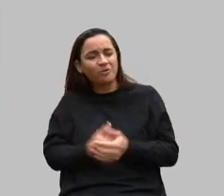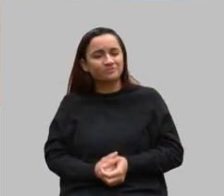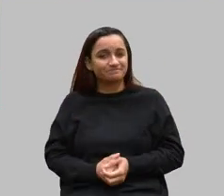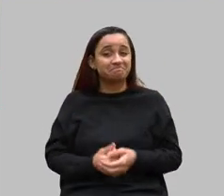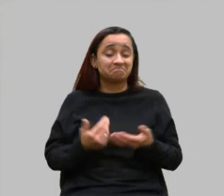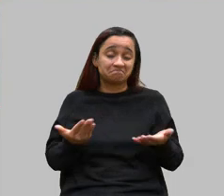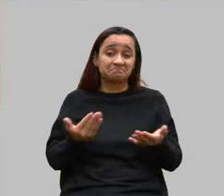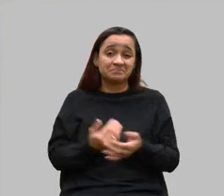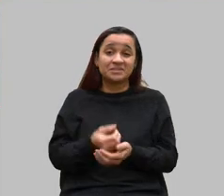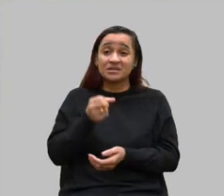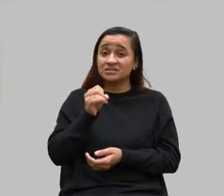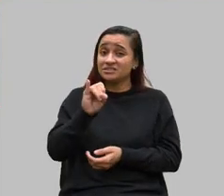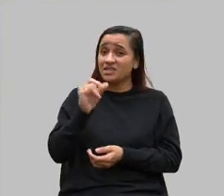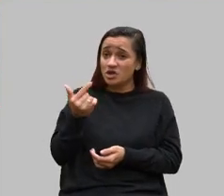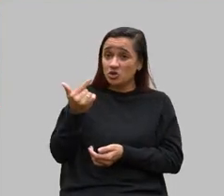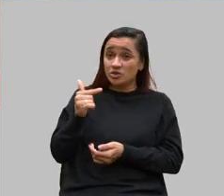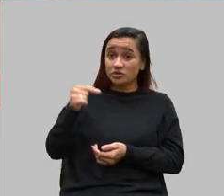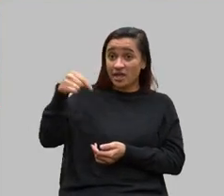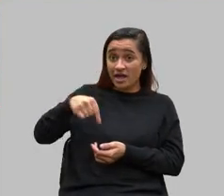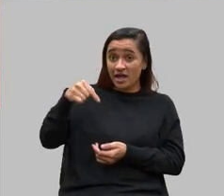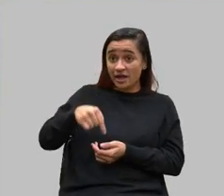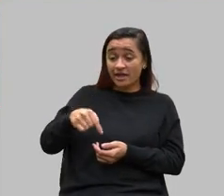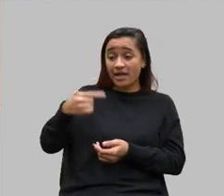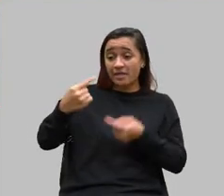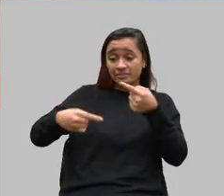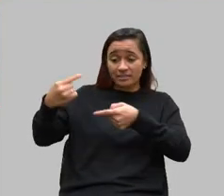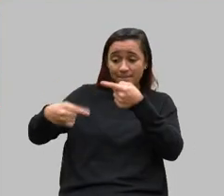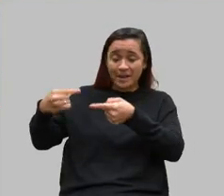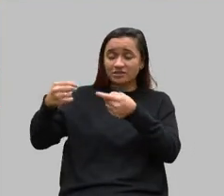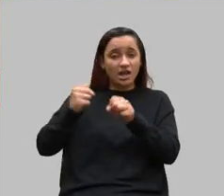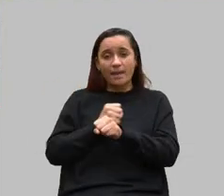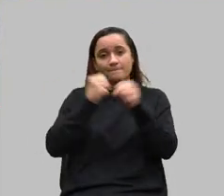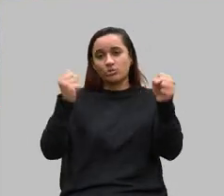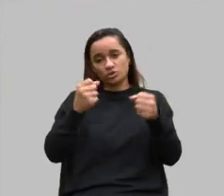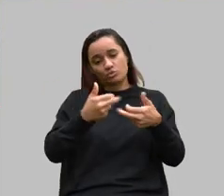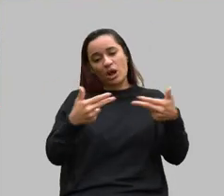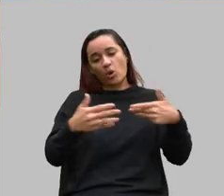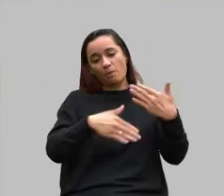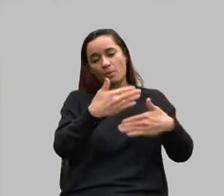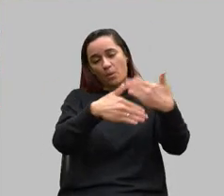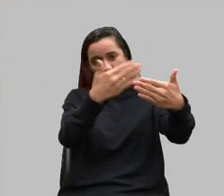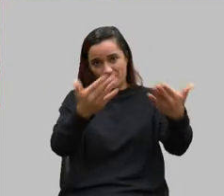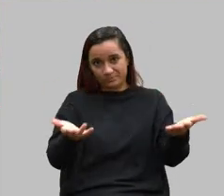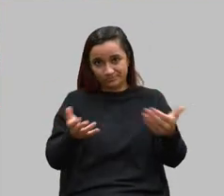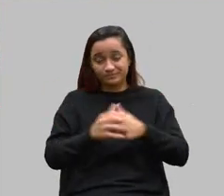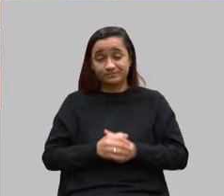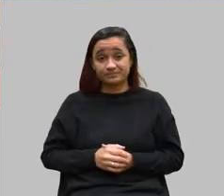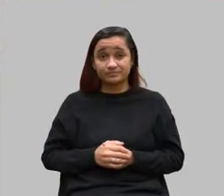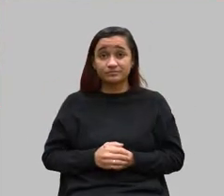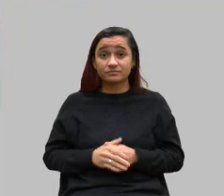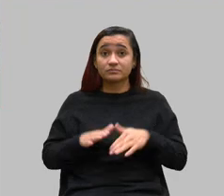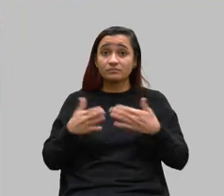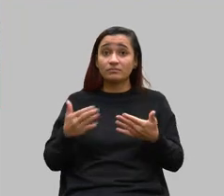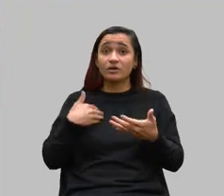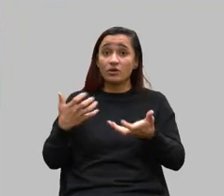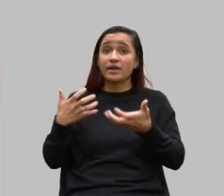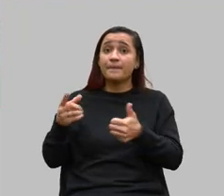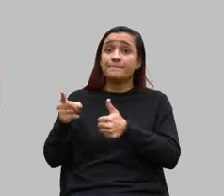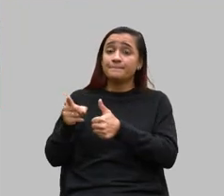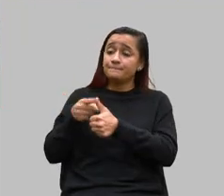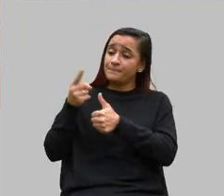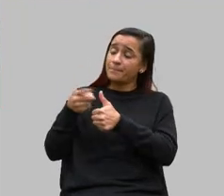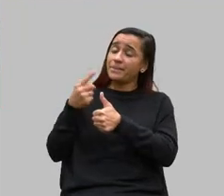esse debate e não há condição da coisa progredir então eu quero primeiro eh